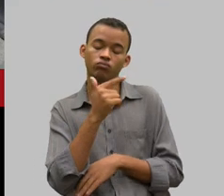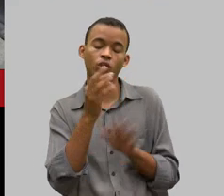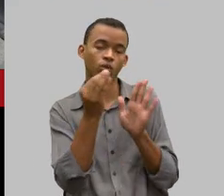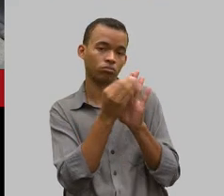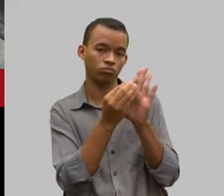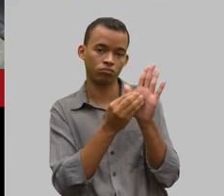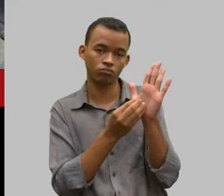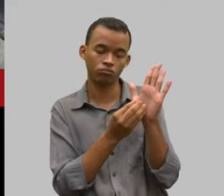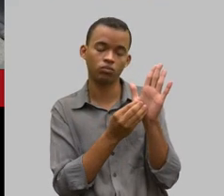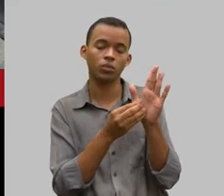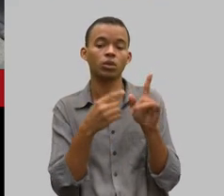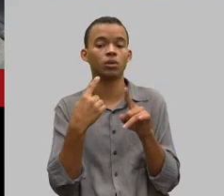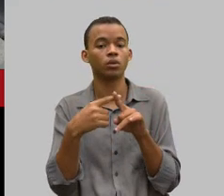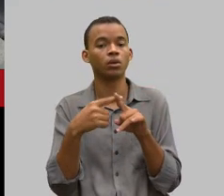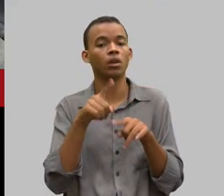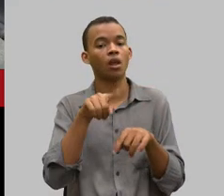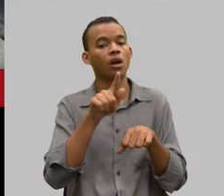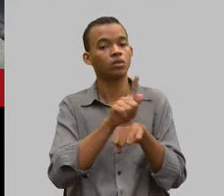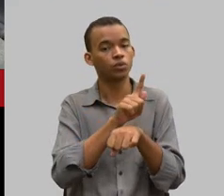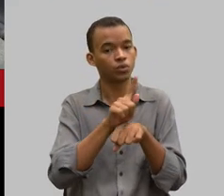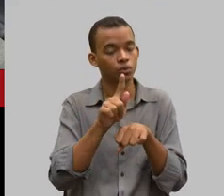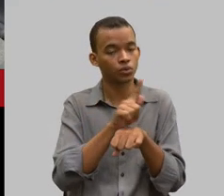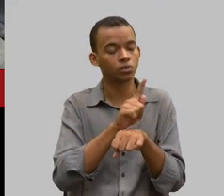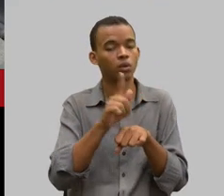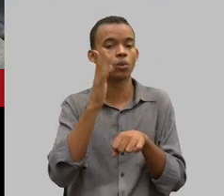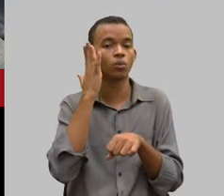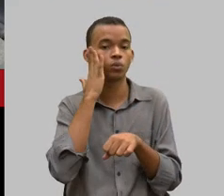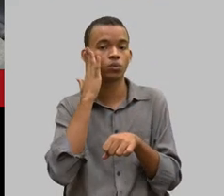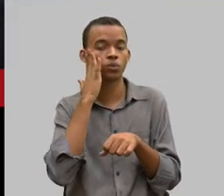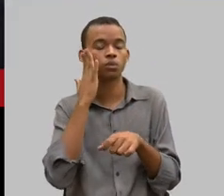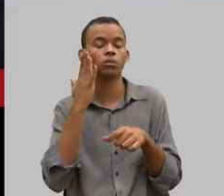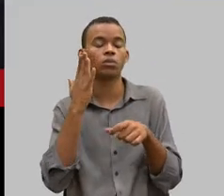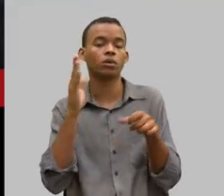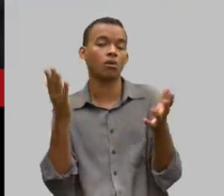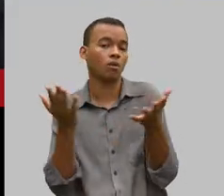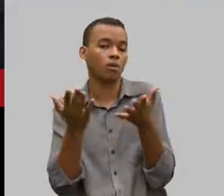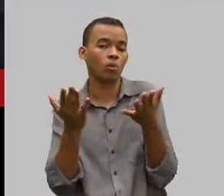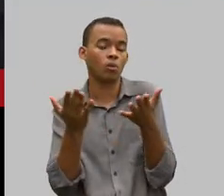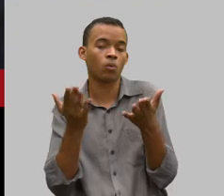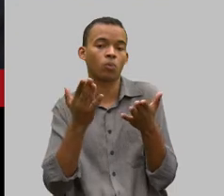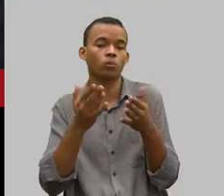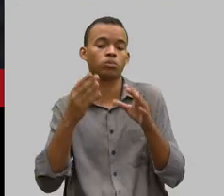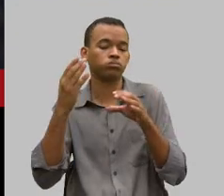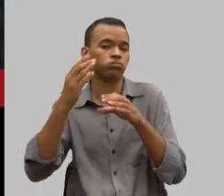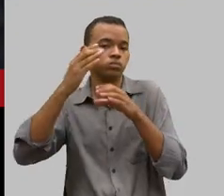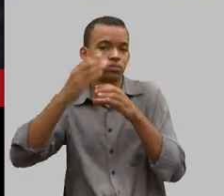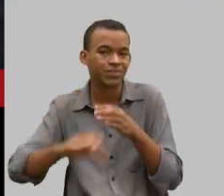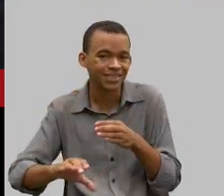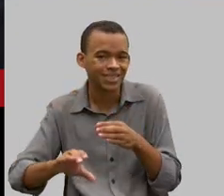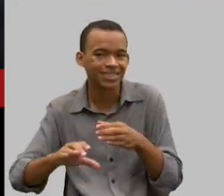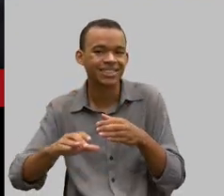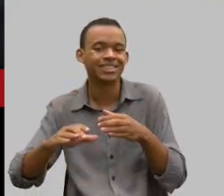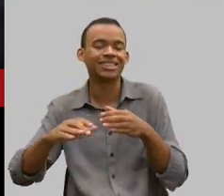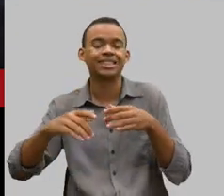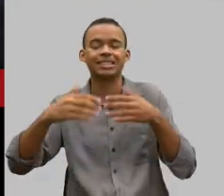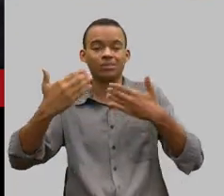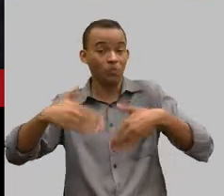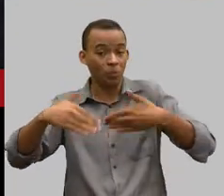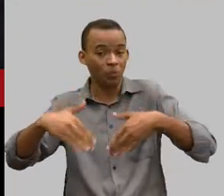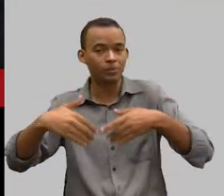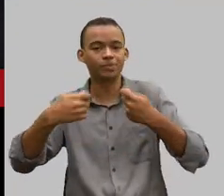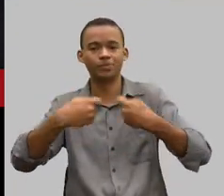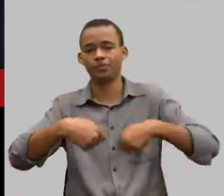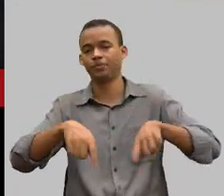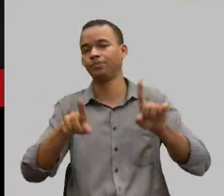que não é necessário neste momento o o concurso público está fazendo neste momento uma uma